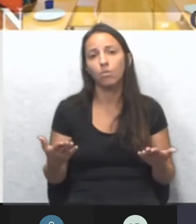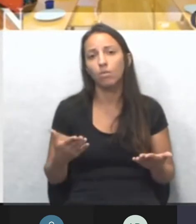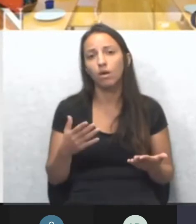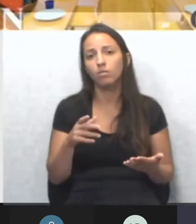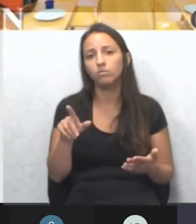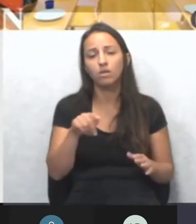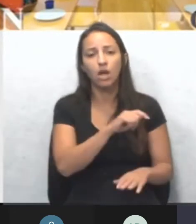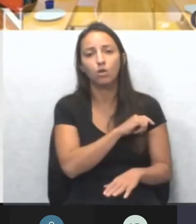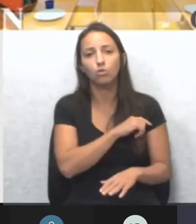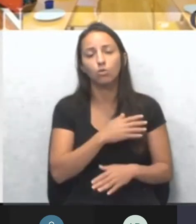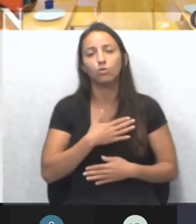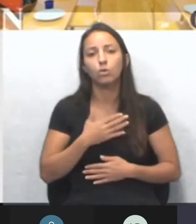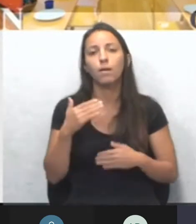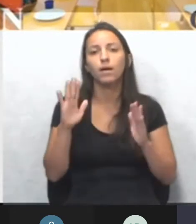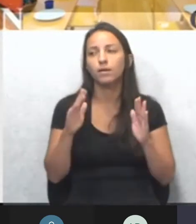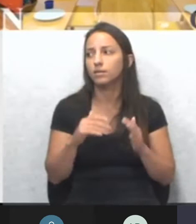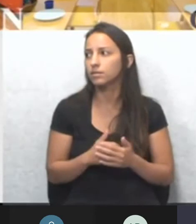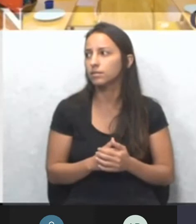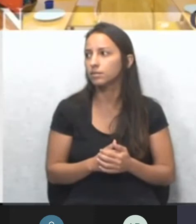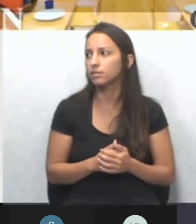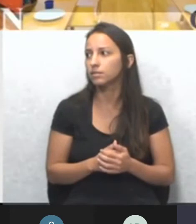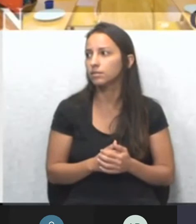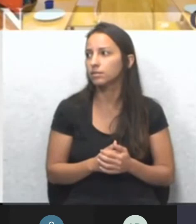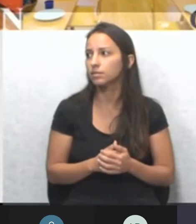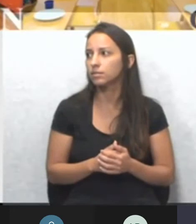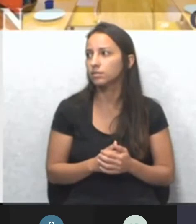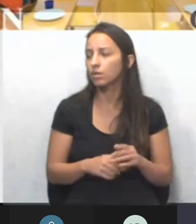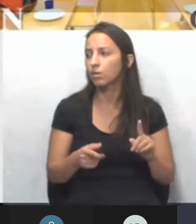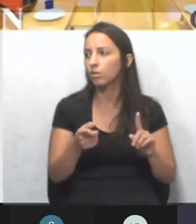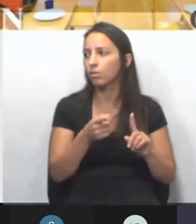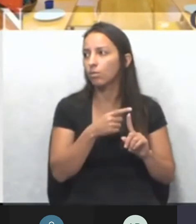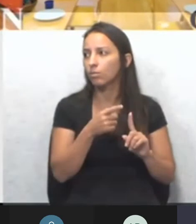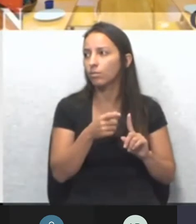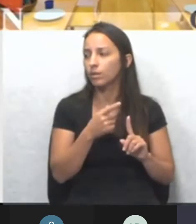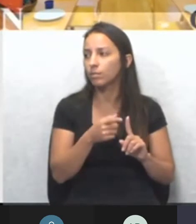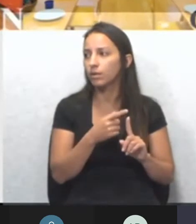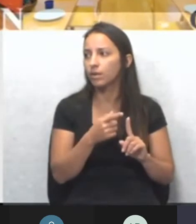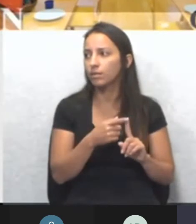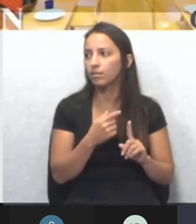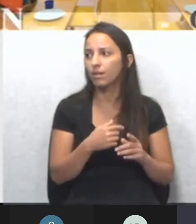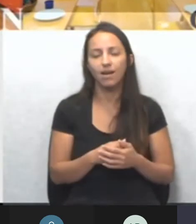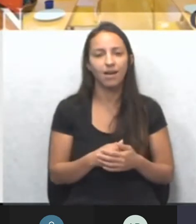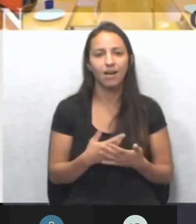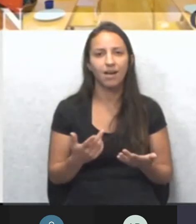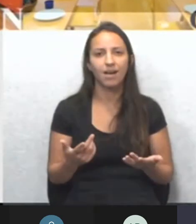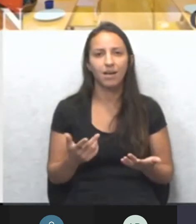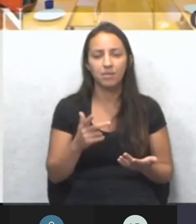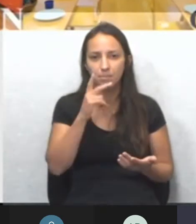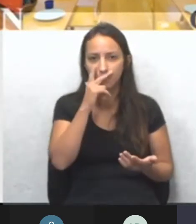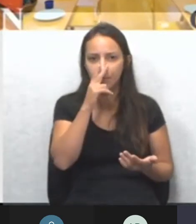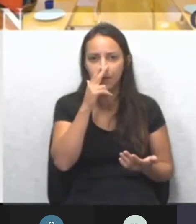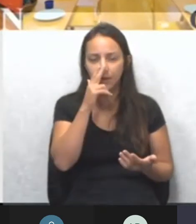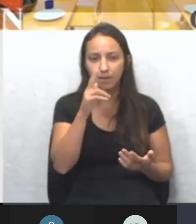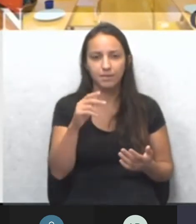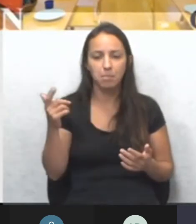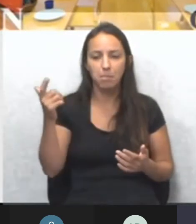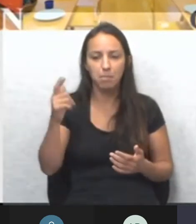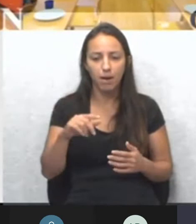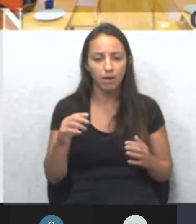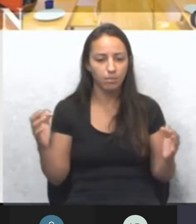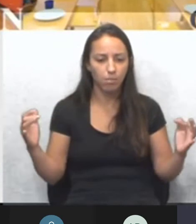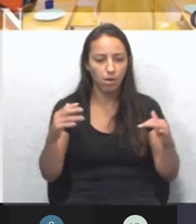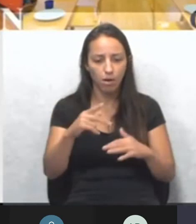dos alunos? Este aqui. Justamente o que eles disseram, dá a impressão de que mais gente pode se